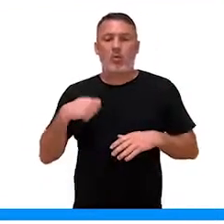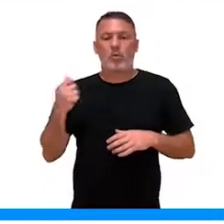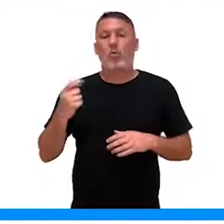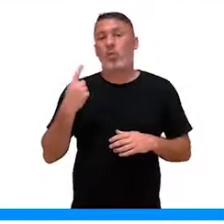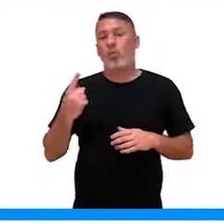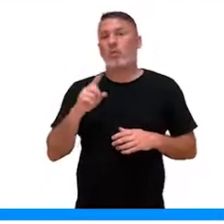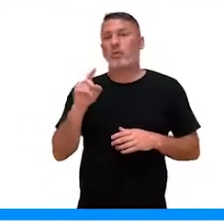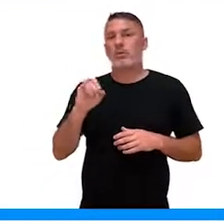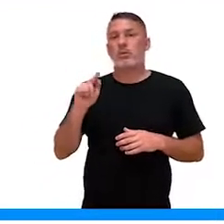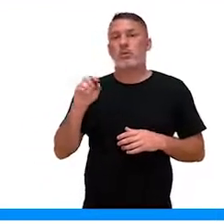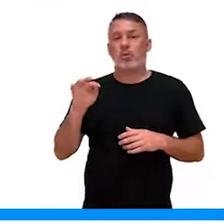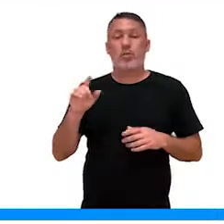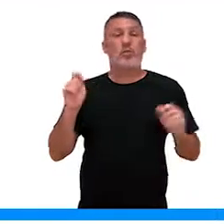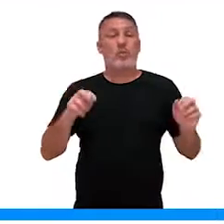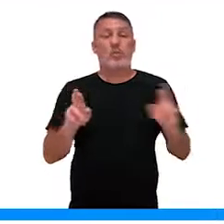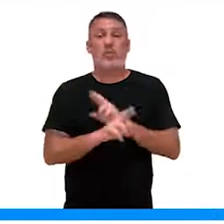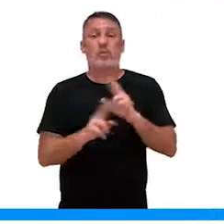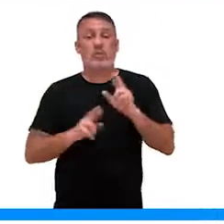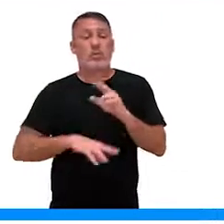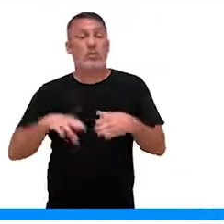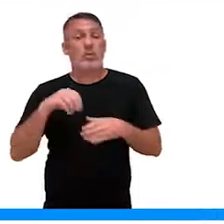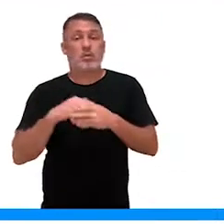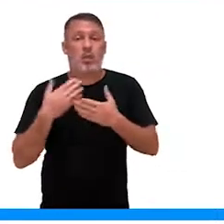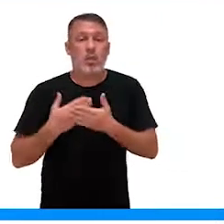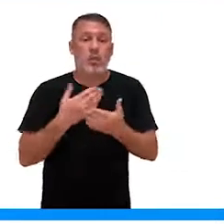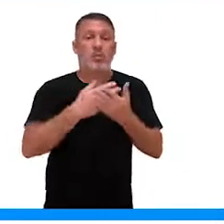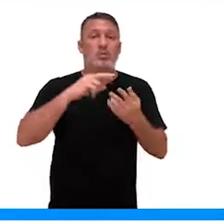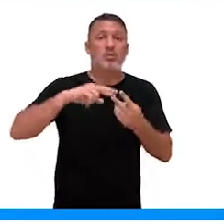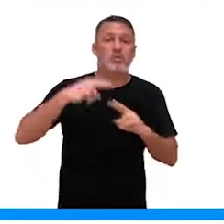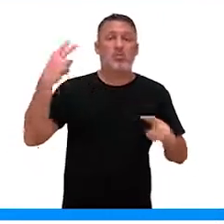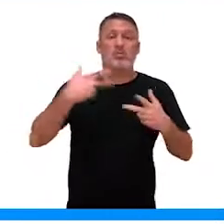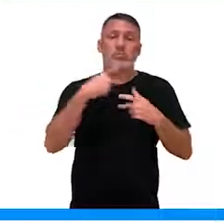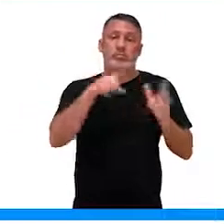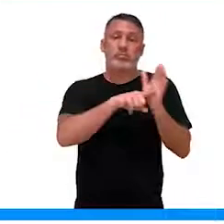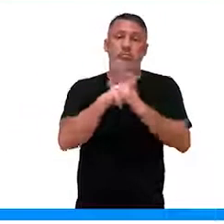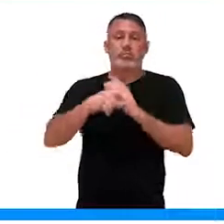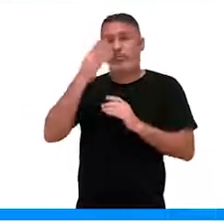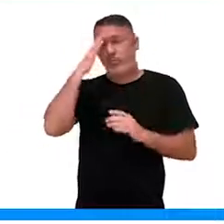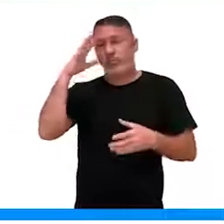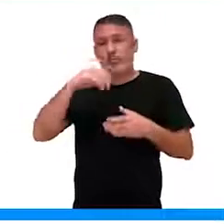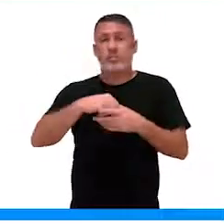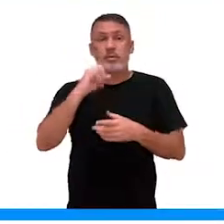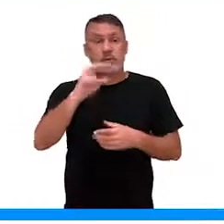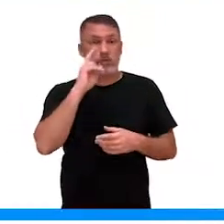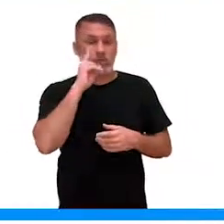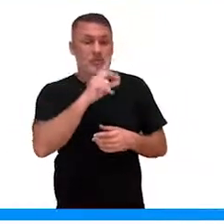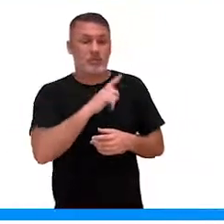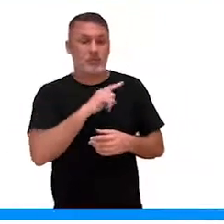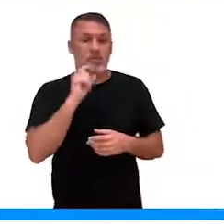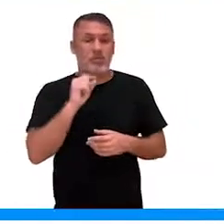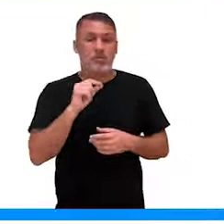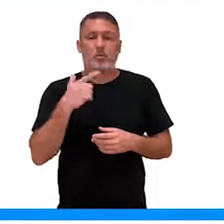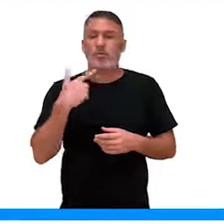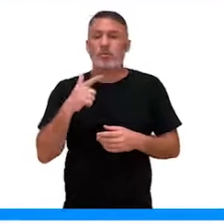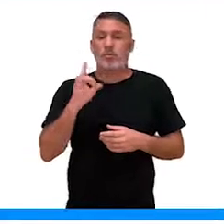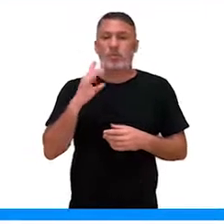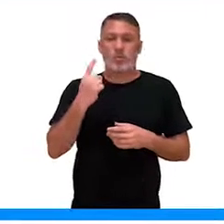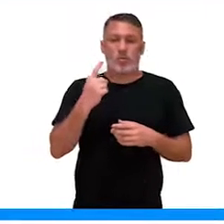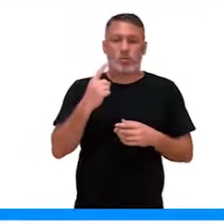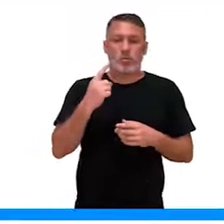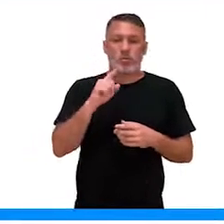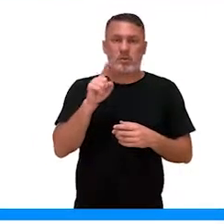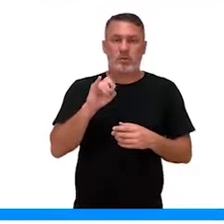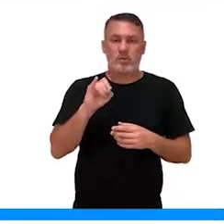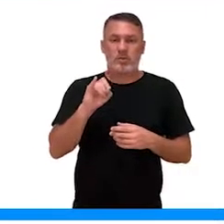zigoto. Galera, aí dá pra gente relacionar com as aulas de genética que vocês já tiveram, né? Se a gente for ver isso daí, nós não temos somente